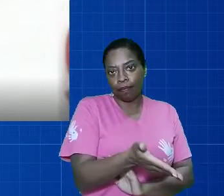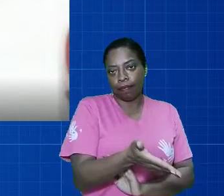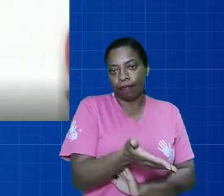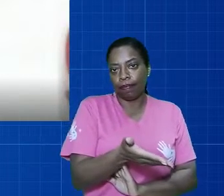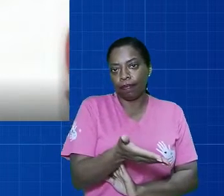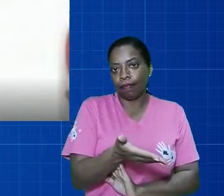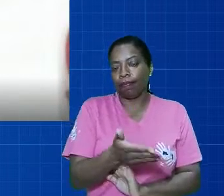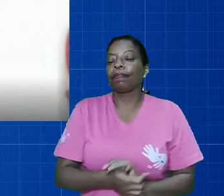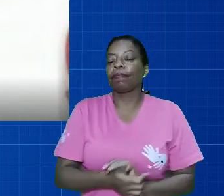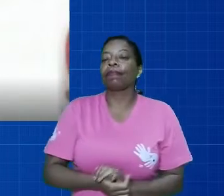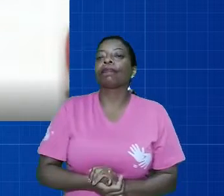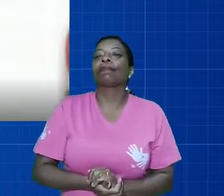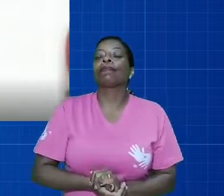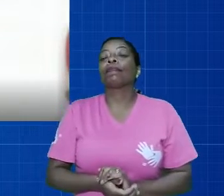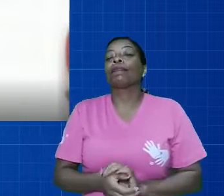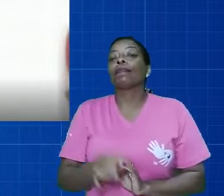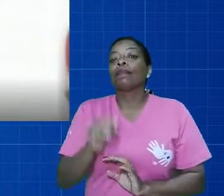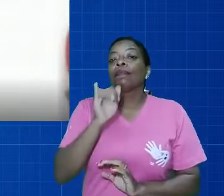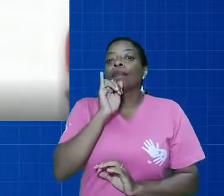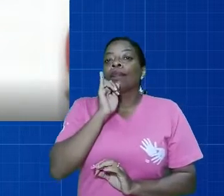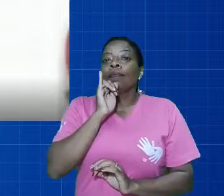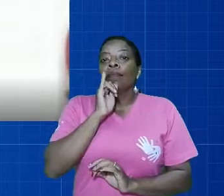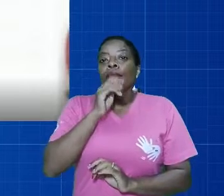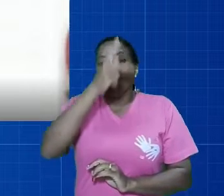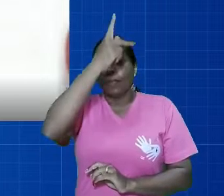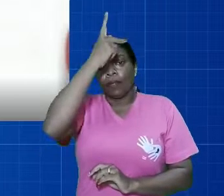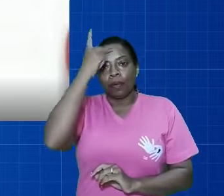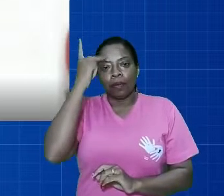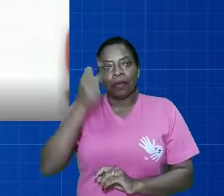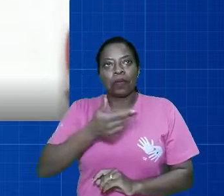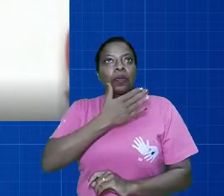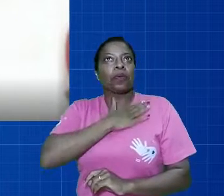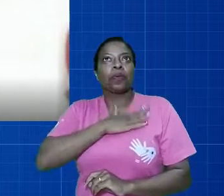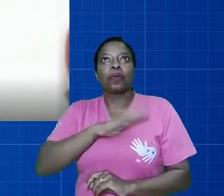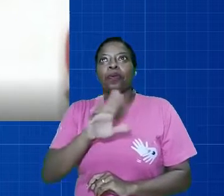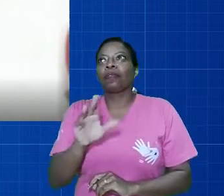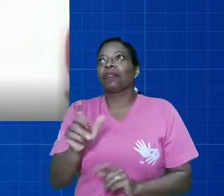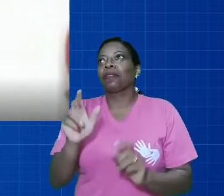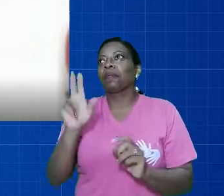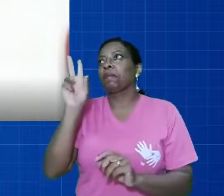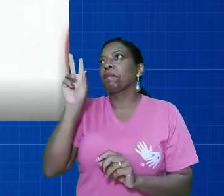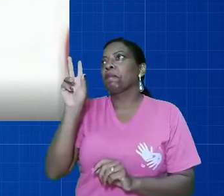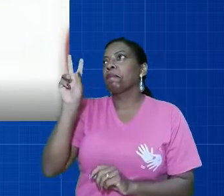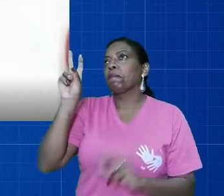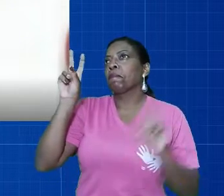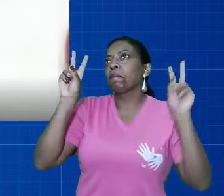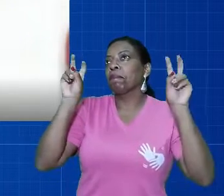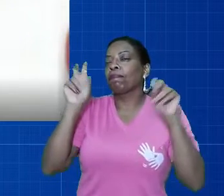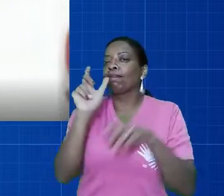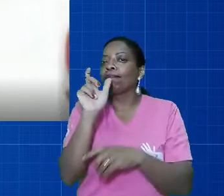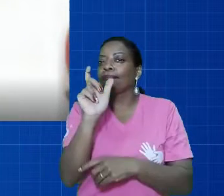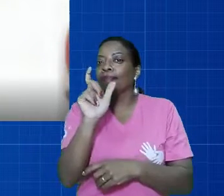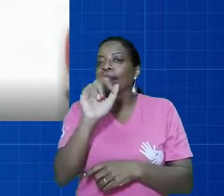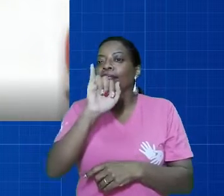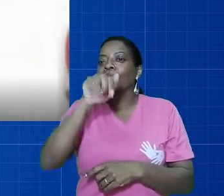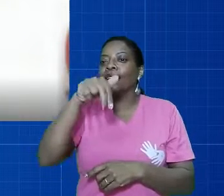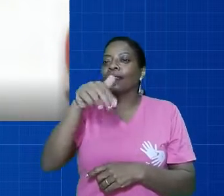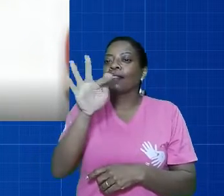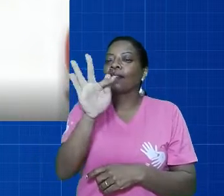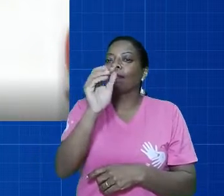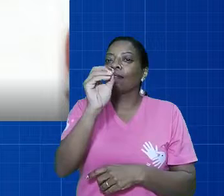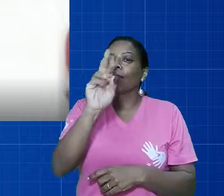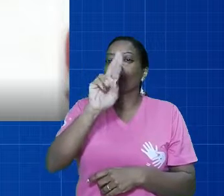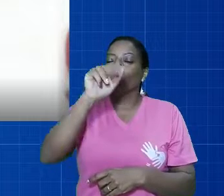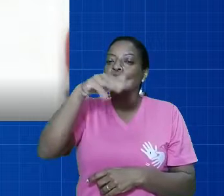Não, o pessoal que trabalha com educação formal, né, eles não gostam de usar o termo informal, porque não é um espaço não escolar, né?